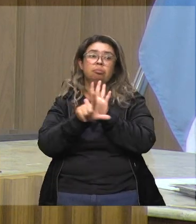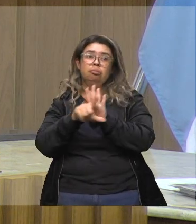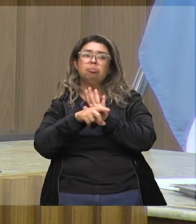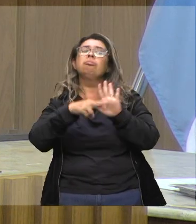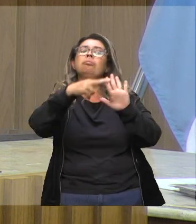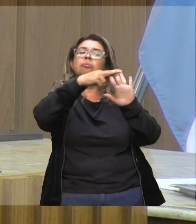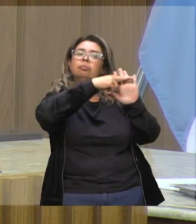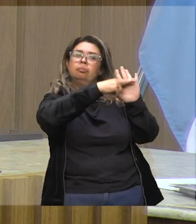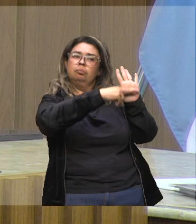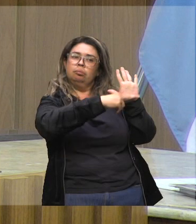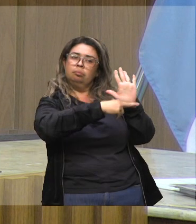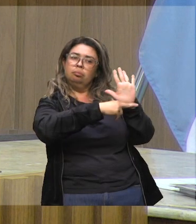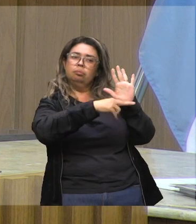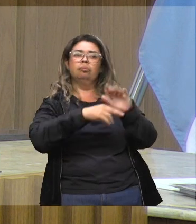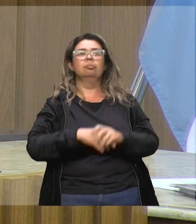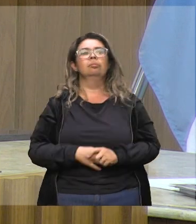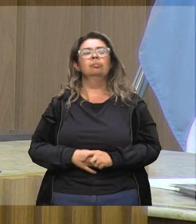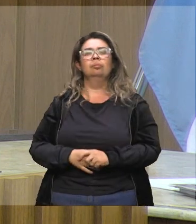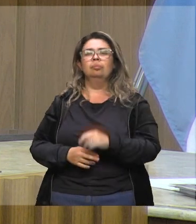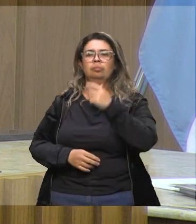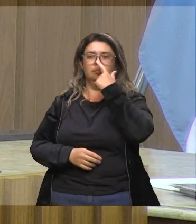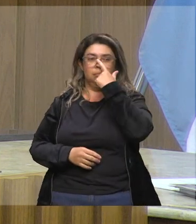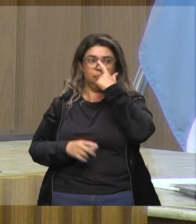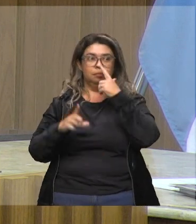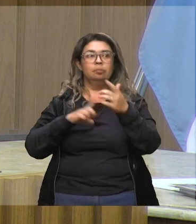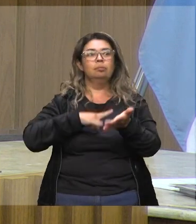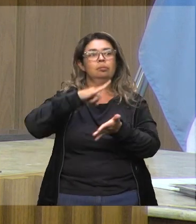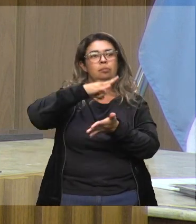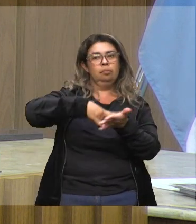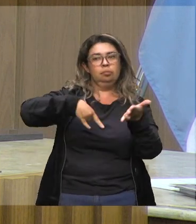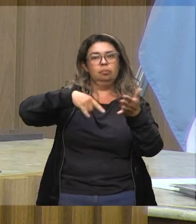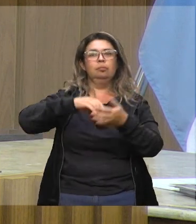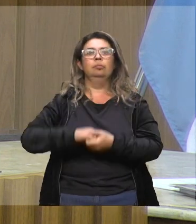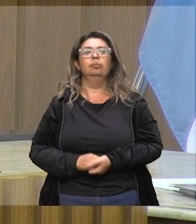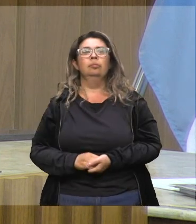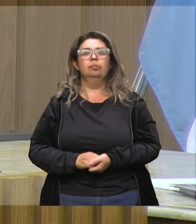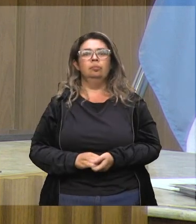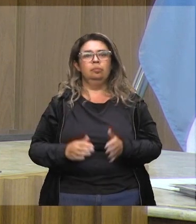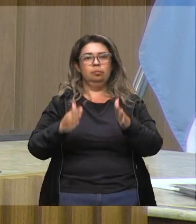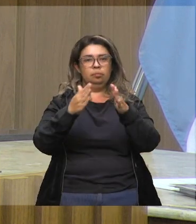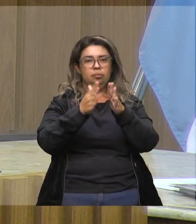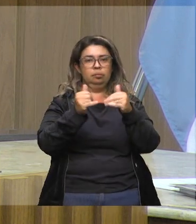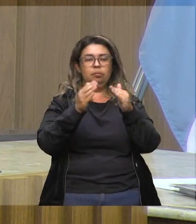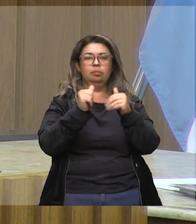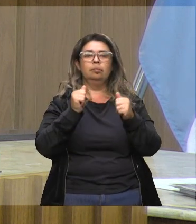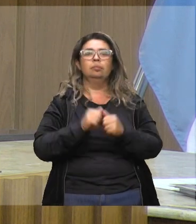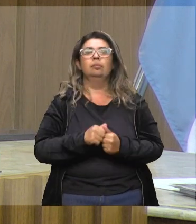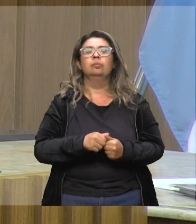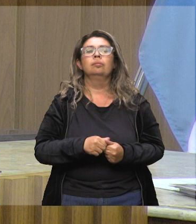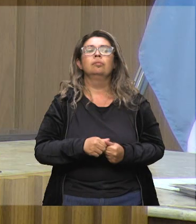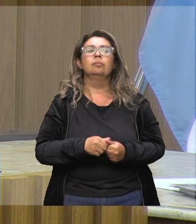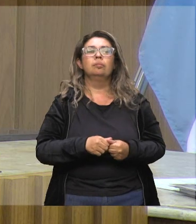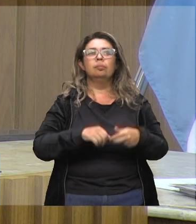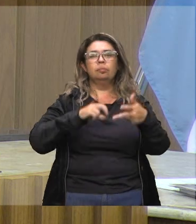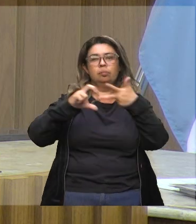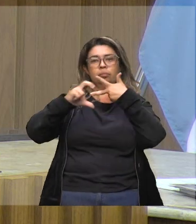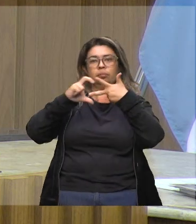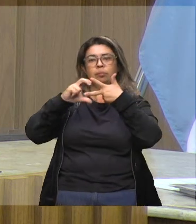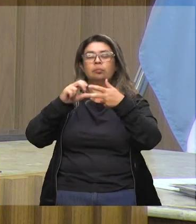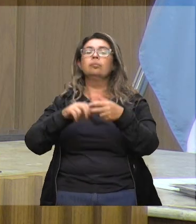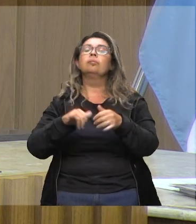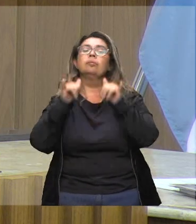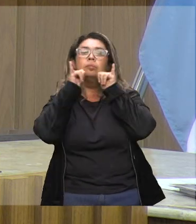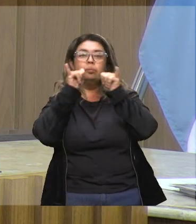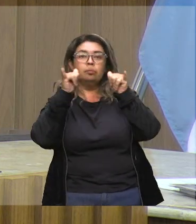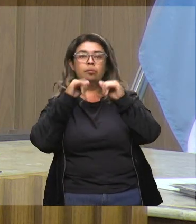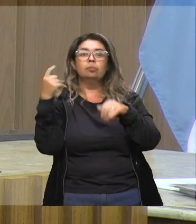parece. Então, eu fiz uma documentação, já pedindo ao Executivo, para que ele informe a respeito da situação, para